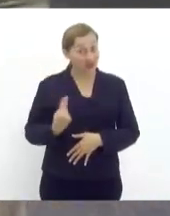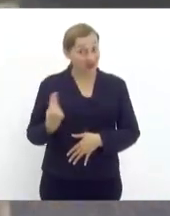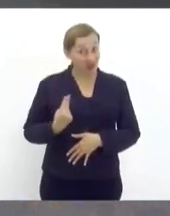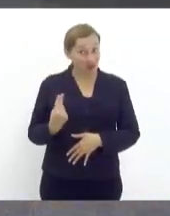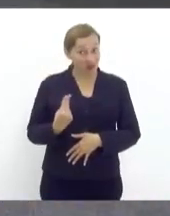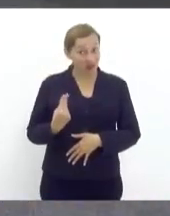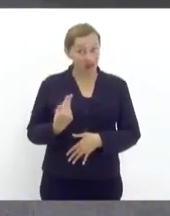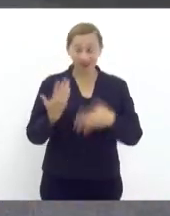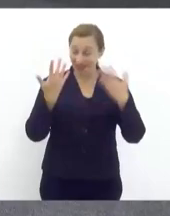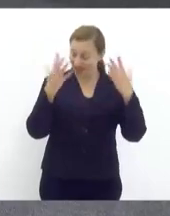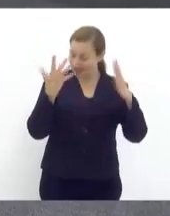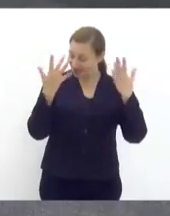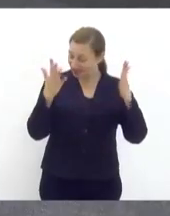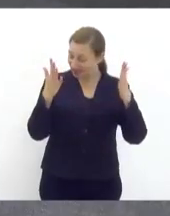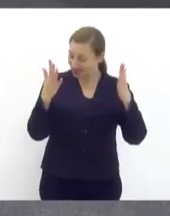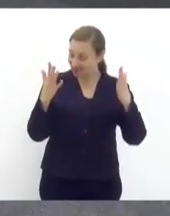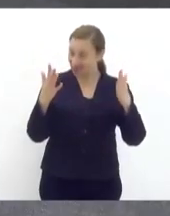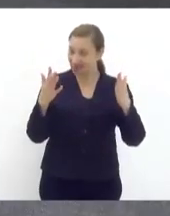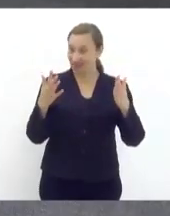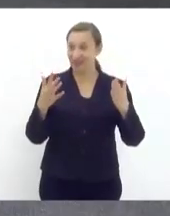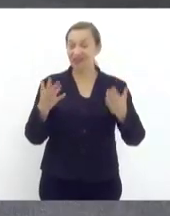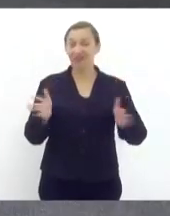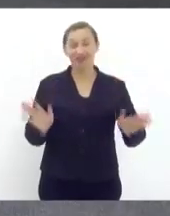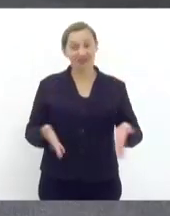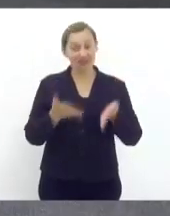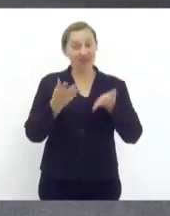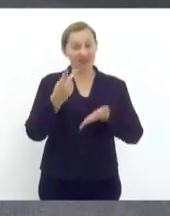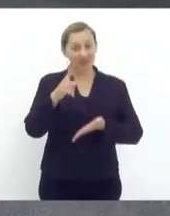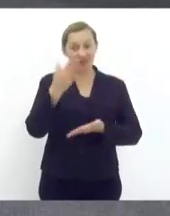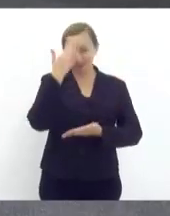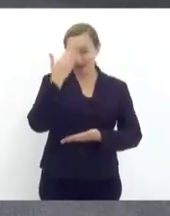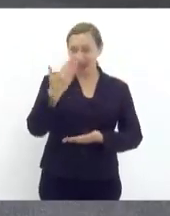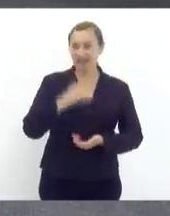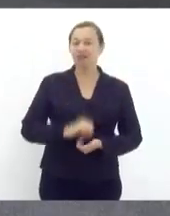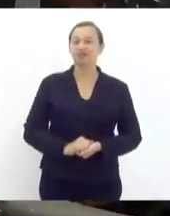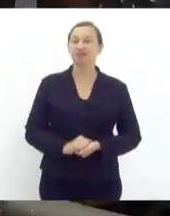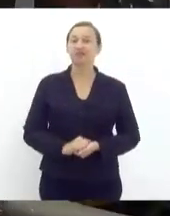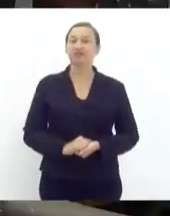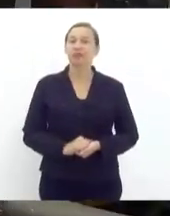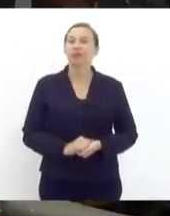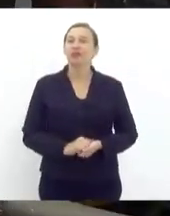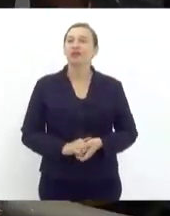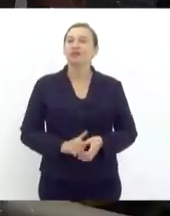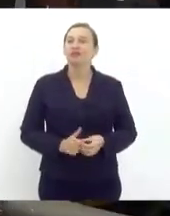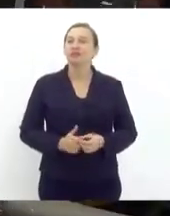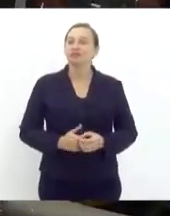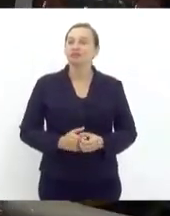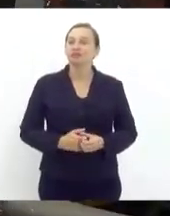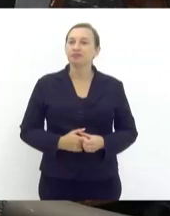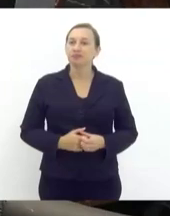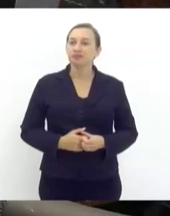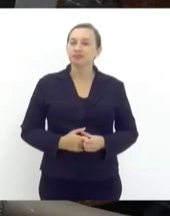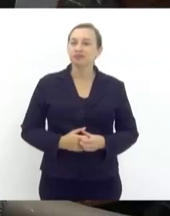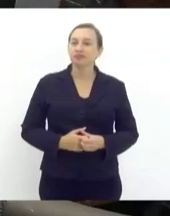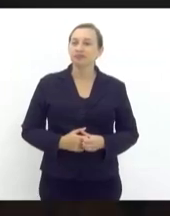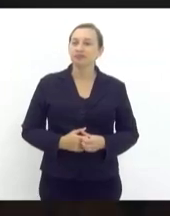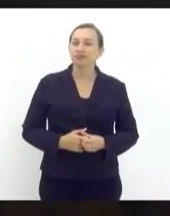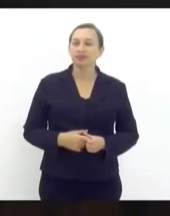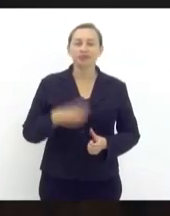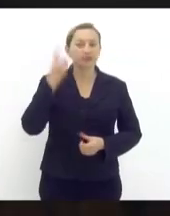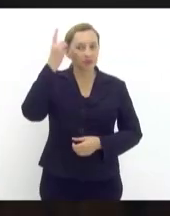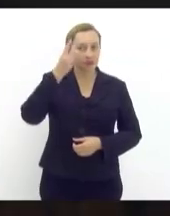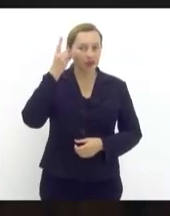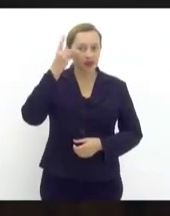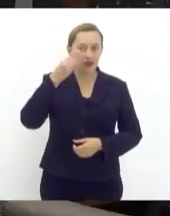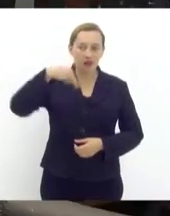Cotovia e aplaudindo aqui pela sua iniciativa Muito obrigado Deputado Márcio